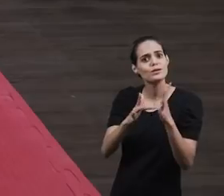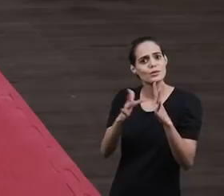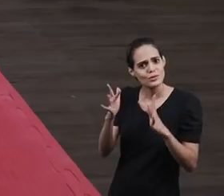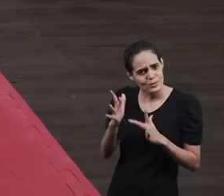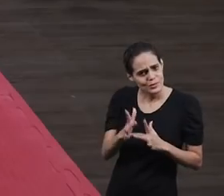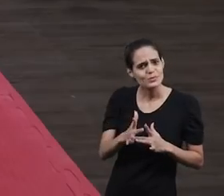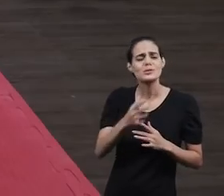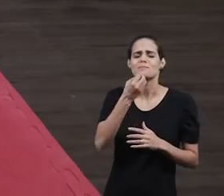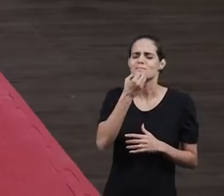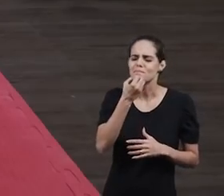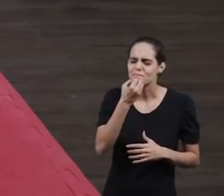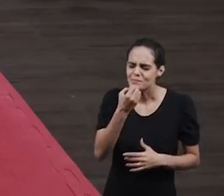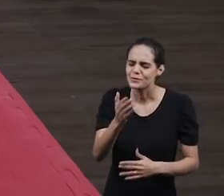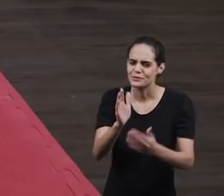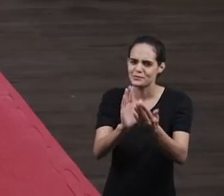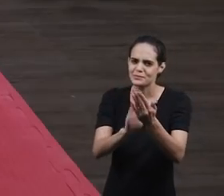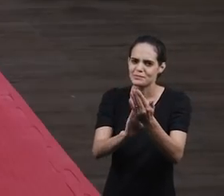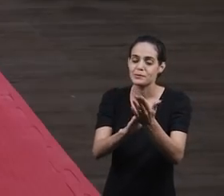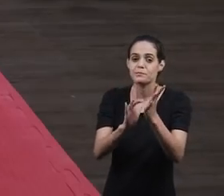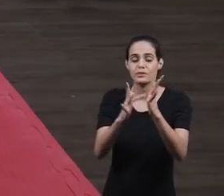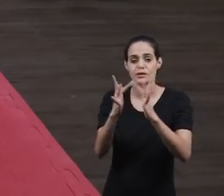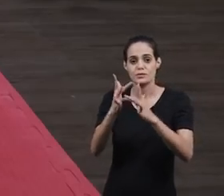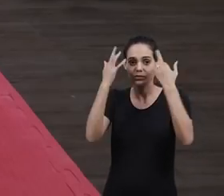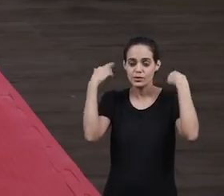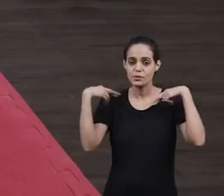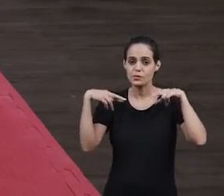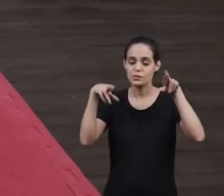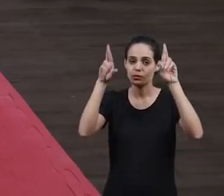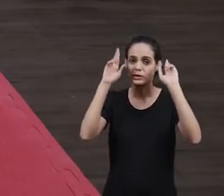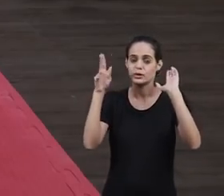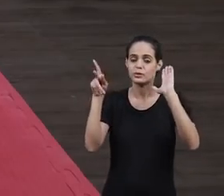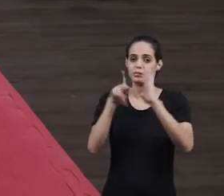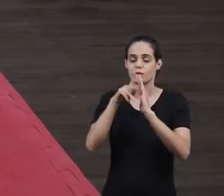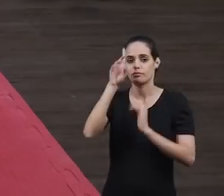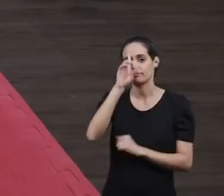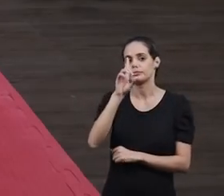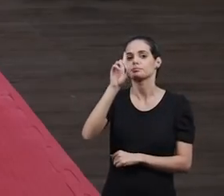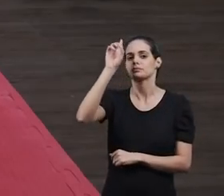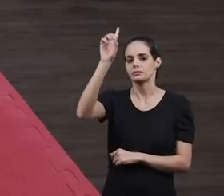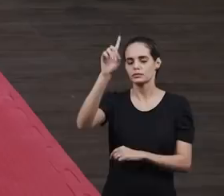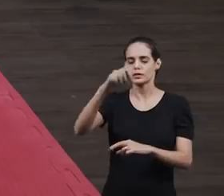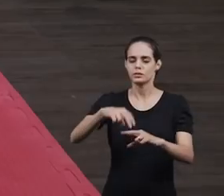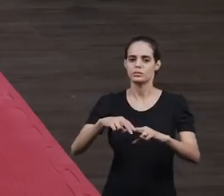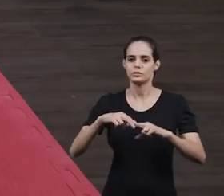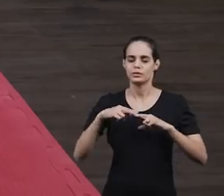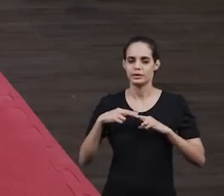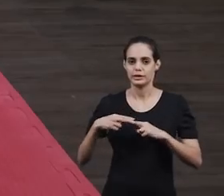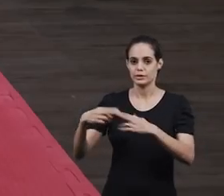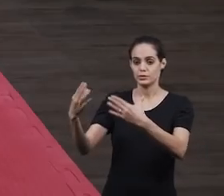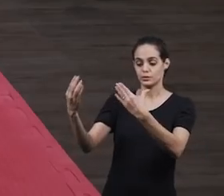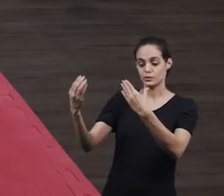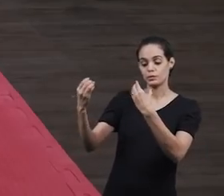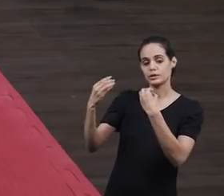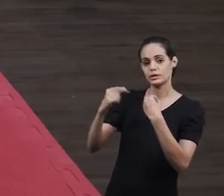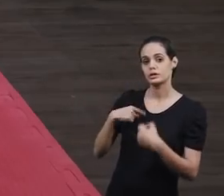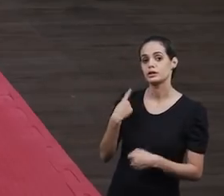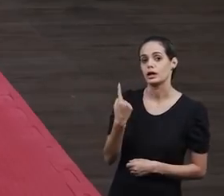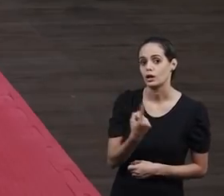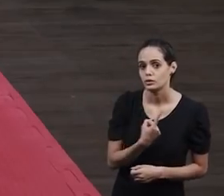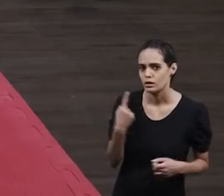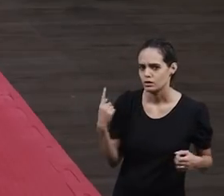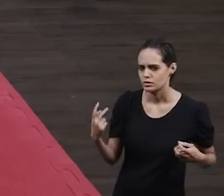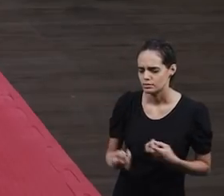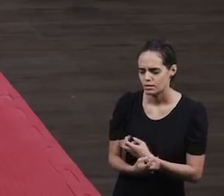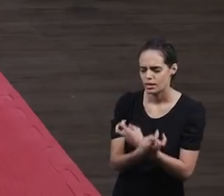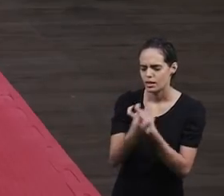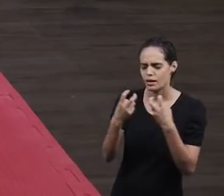Jesus, muito bem, Jesus é o Cordeiro vivo de Deus. Por isso que Jesus nos ensina que nós temos que clamar a